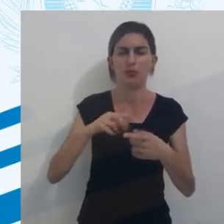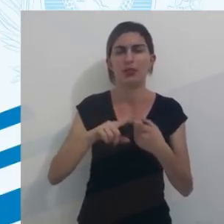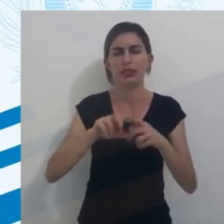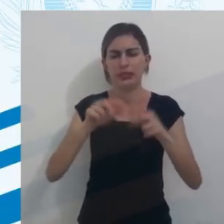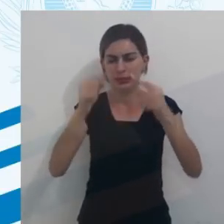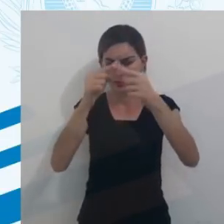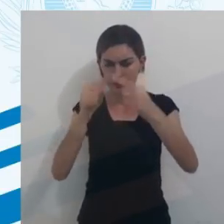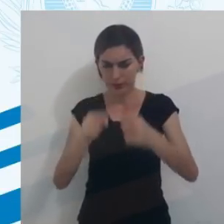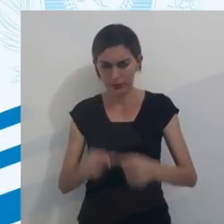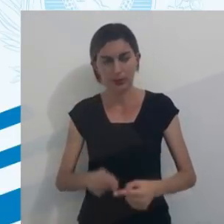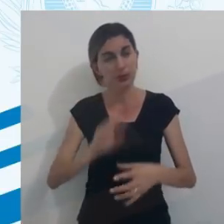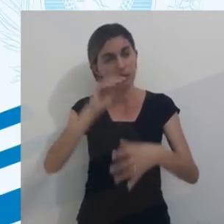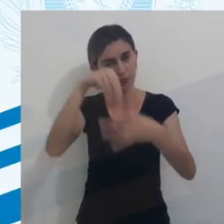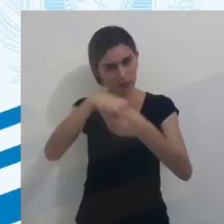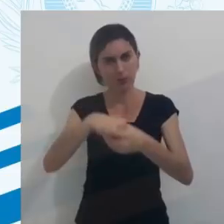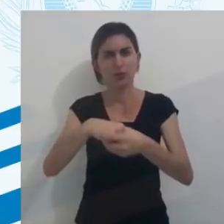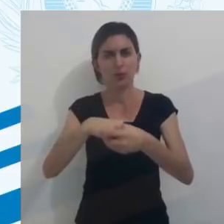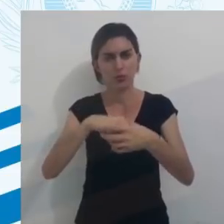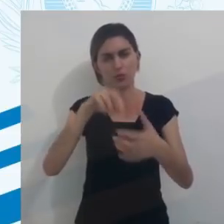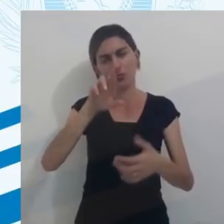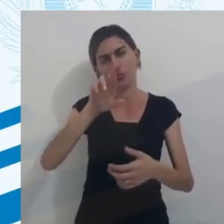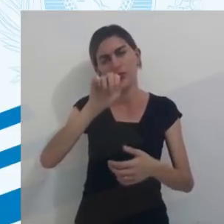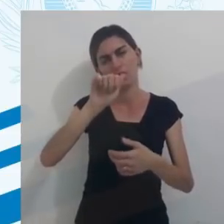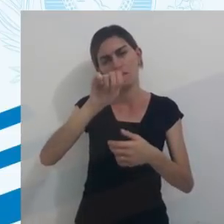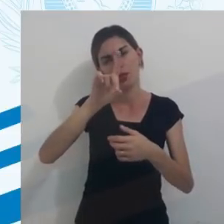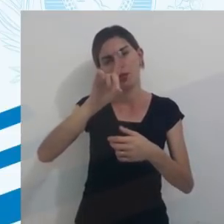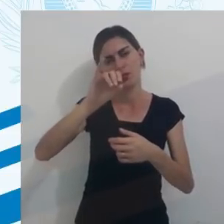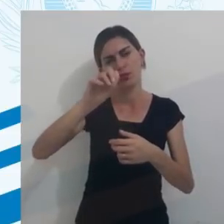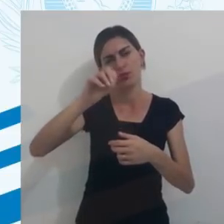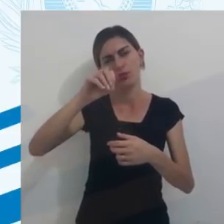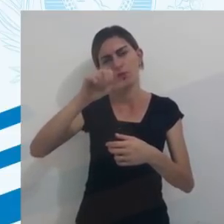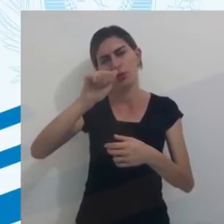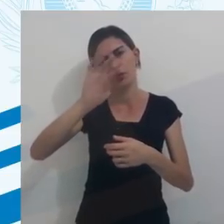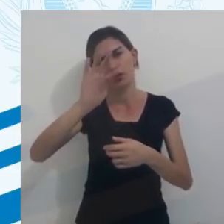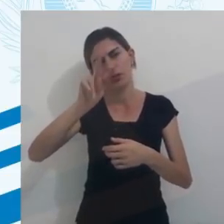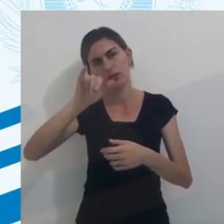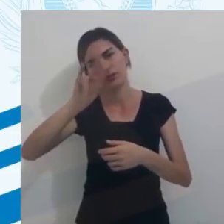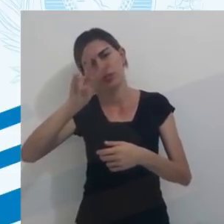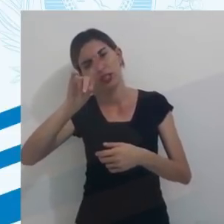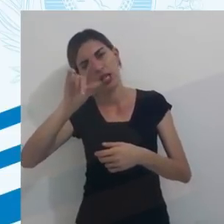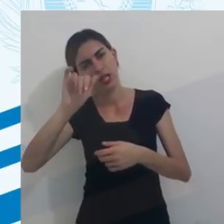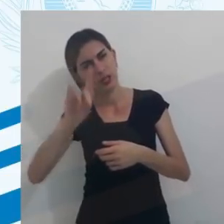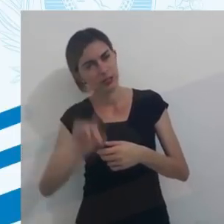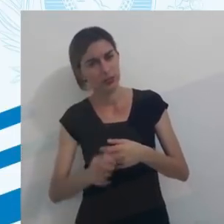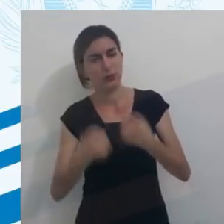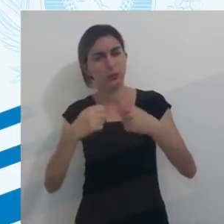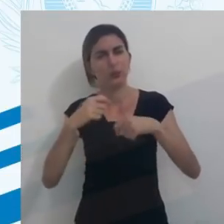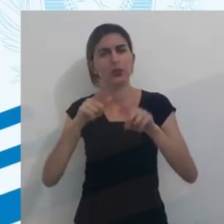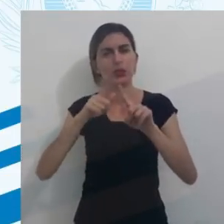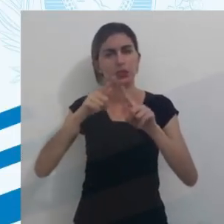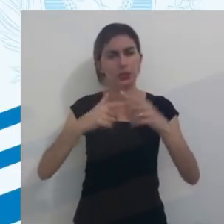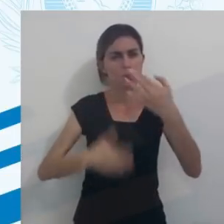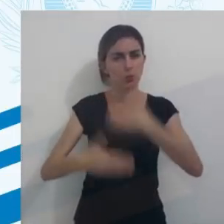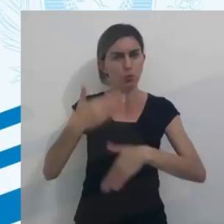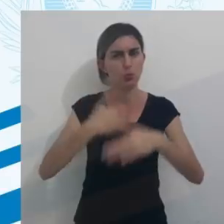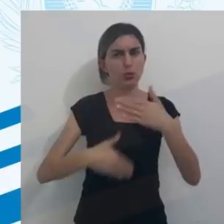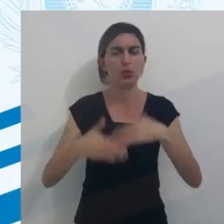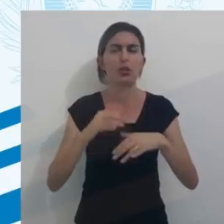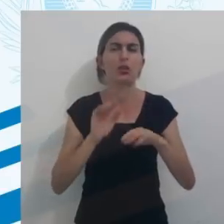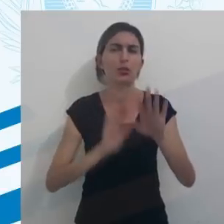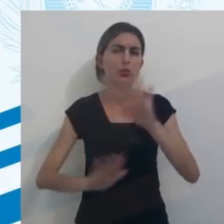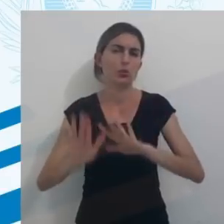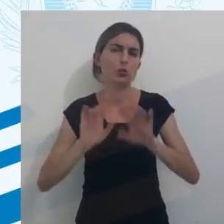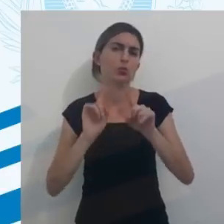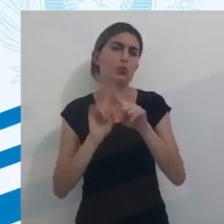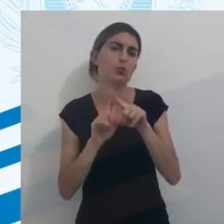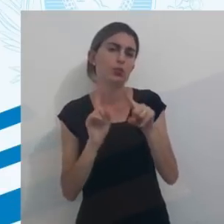aplicabilidades estão dentro da radioatividade. E daí a gente tem que ter um certo tipo de cuidado. Por que um